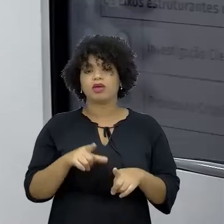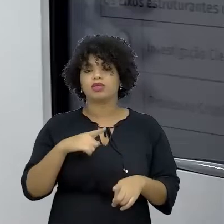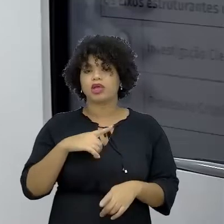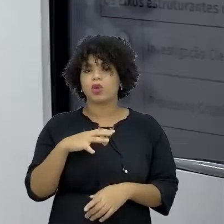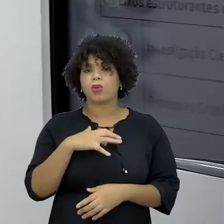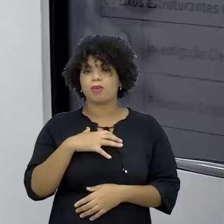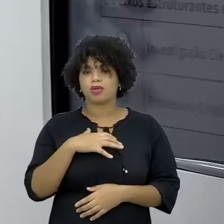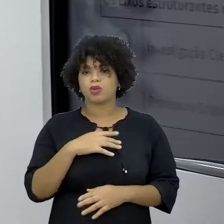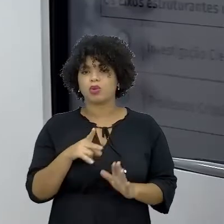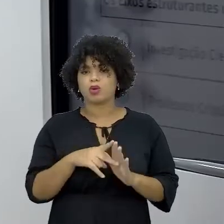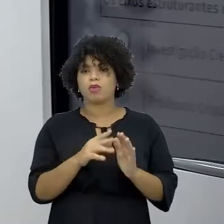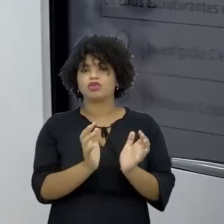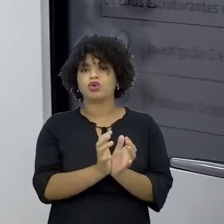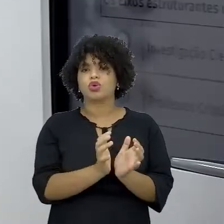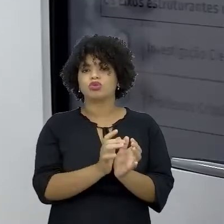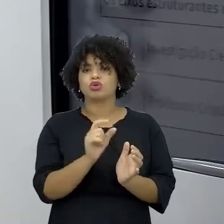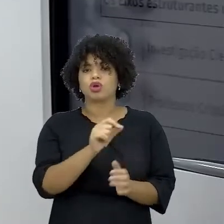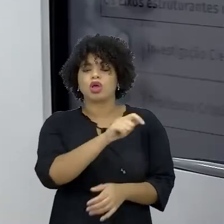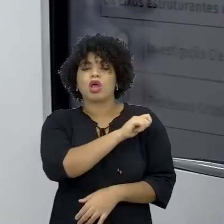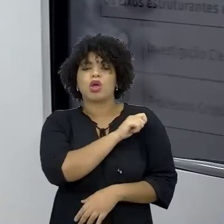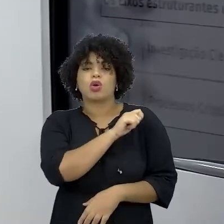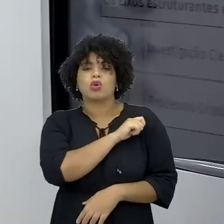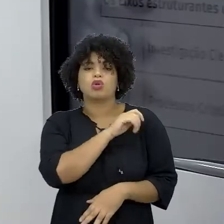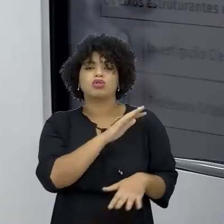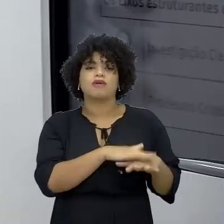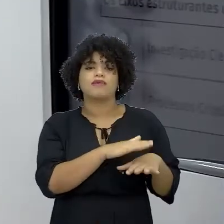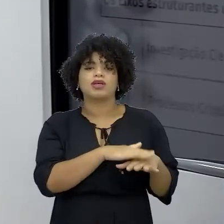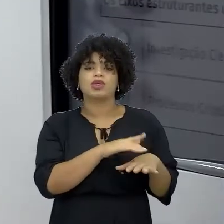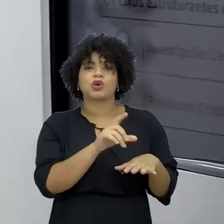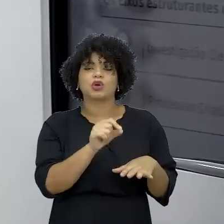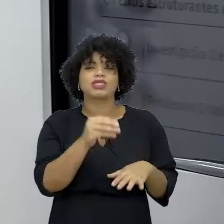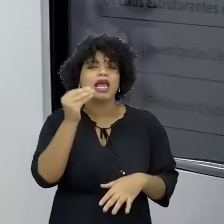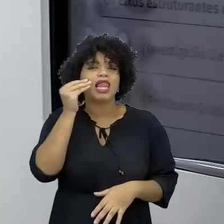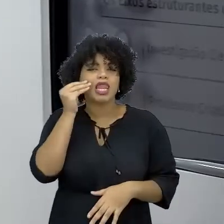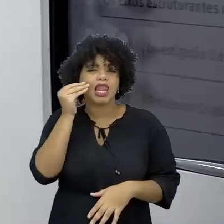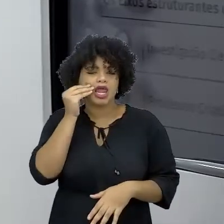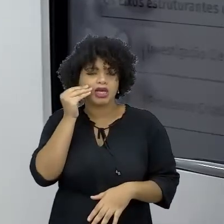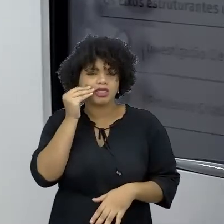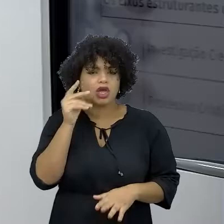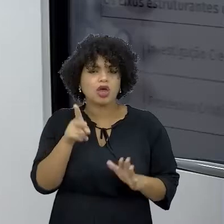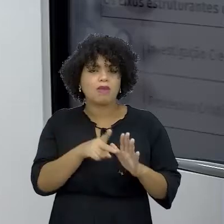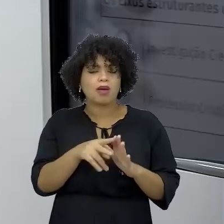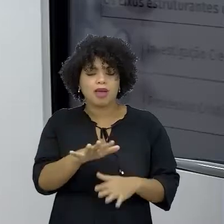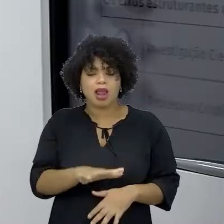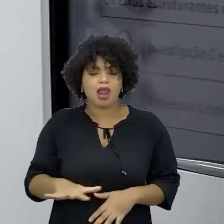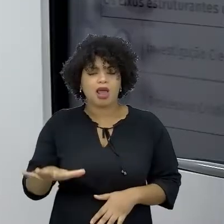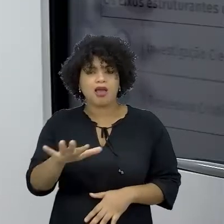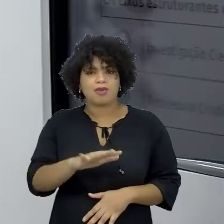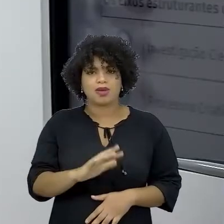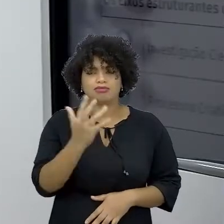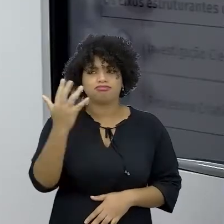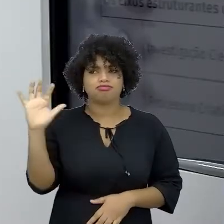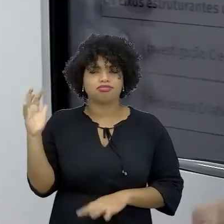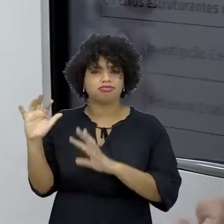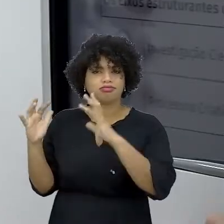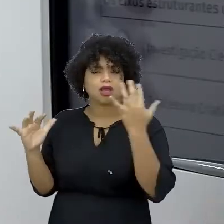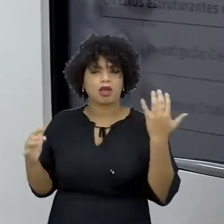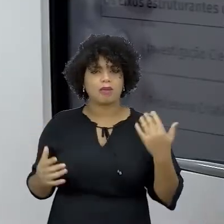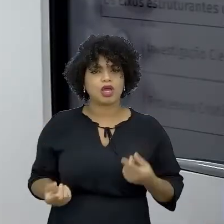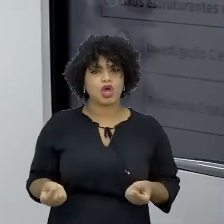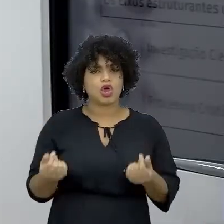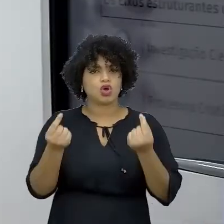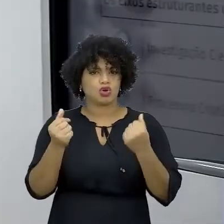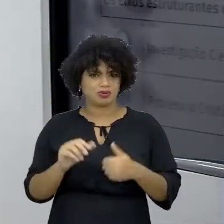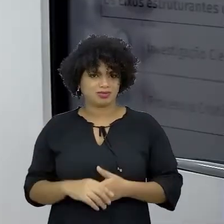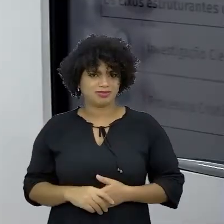nosso curso, né, que os estudantes eles farão um protótipo de zoneamento ecológico econômico. Então, assim, o